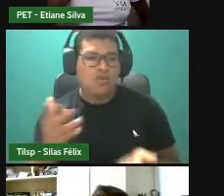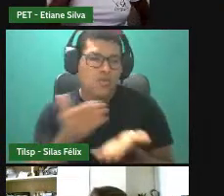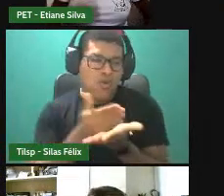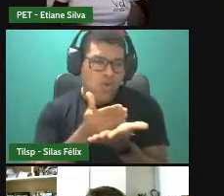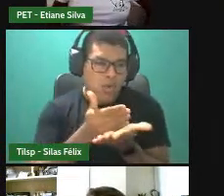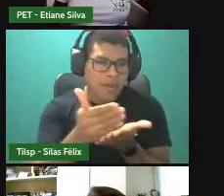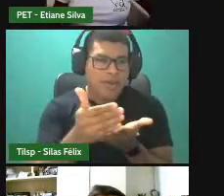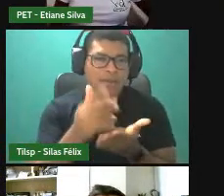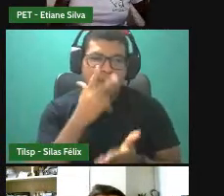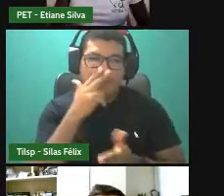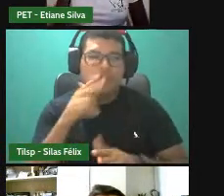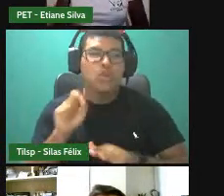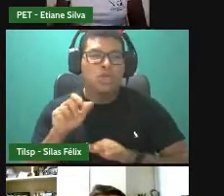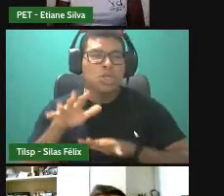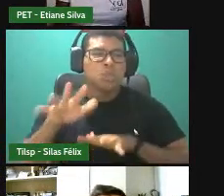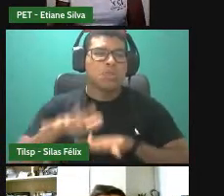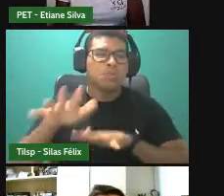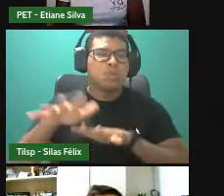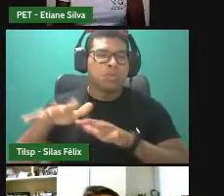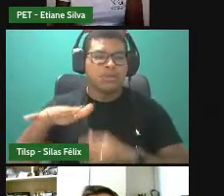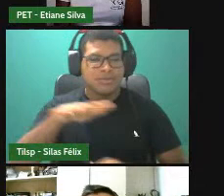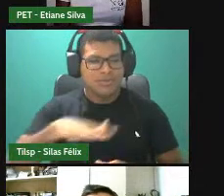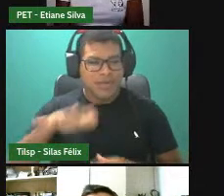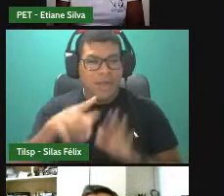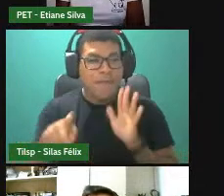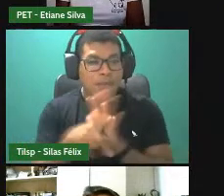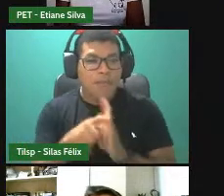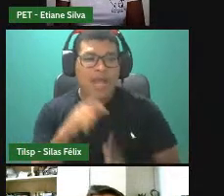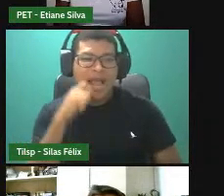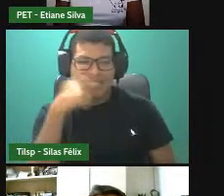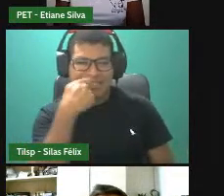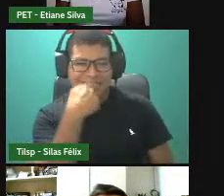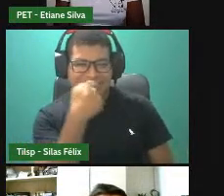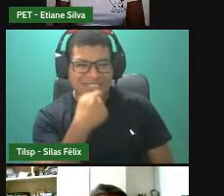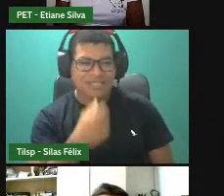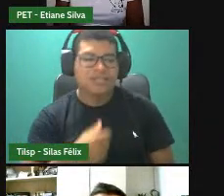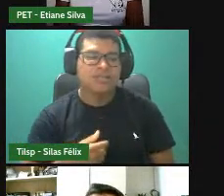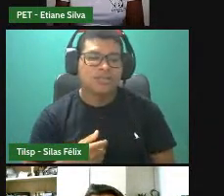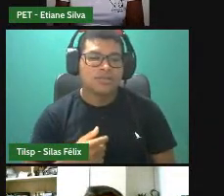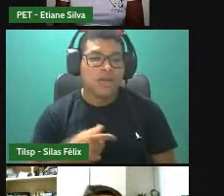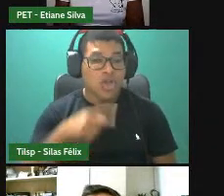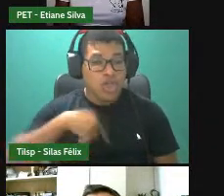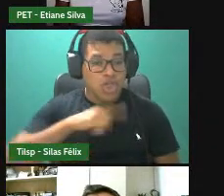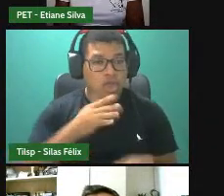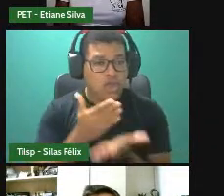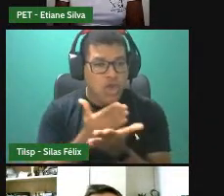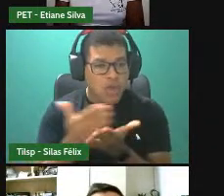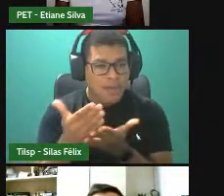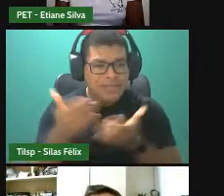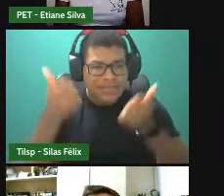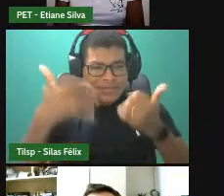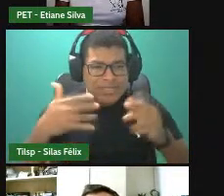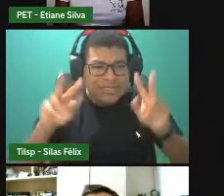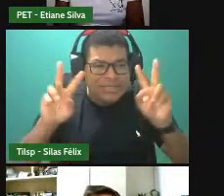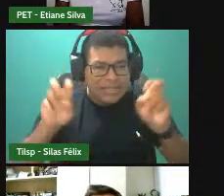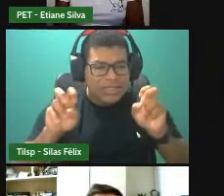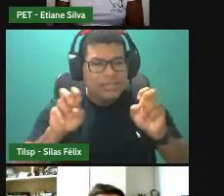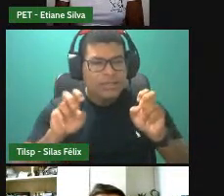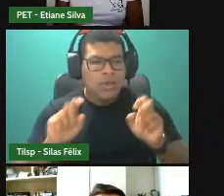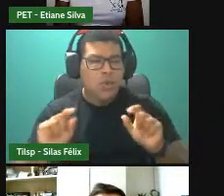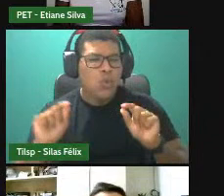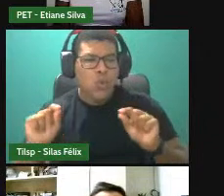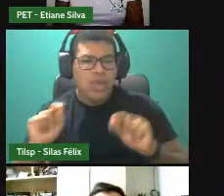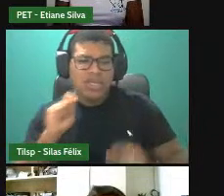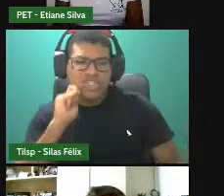na militância odontológica, né? Então, quando a gente pensa um pouquinho sobre a odontologia, né, o